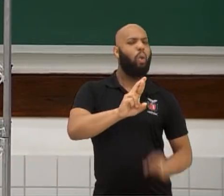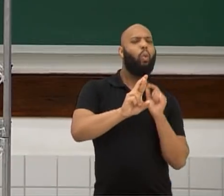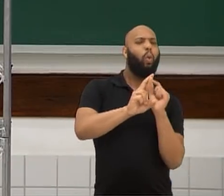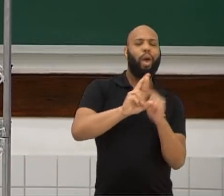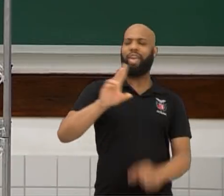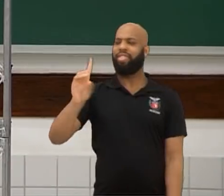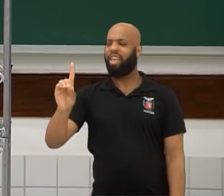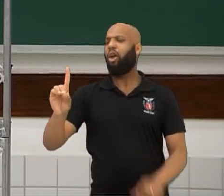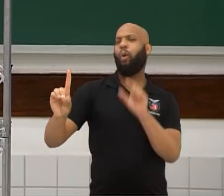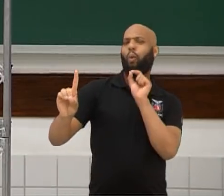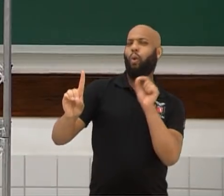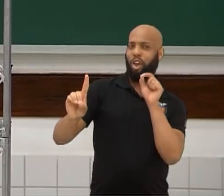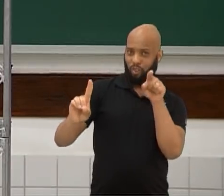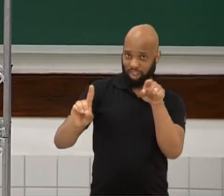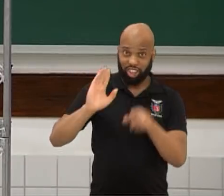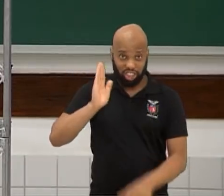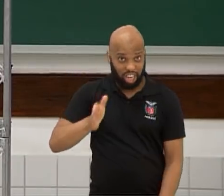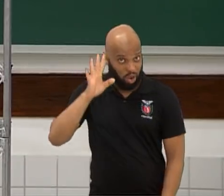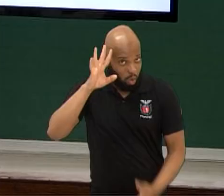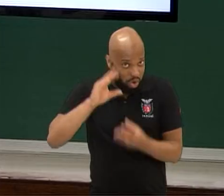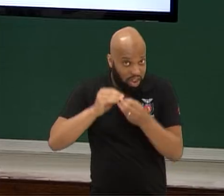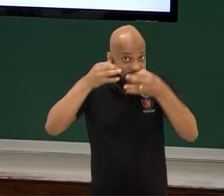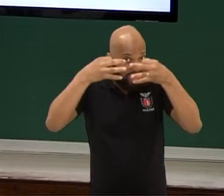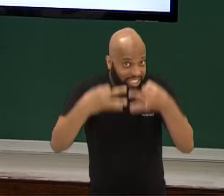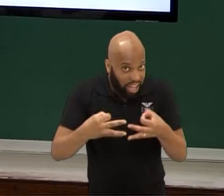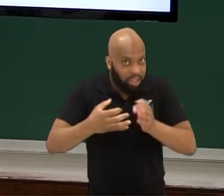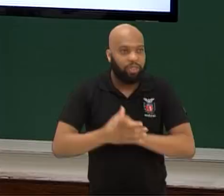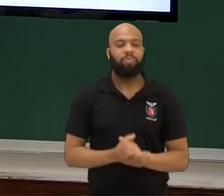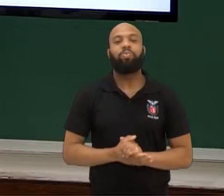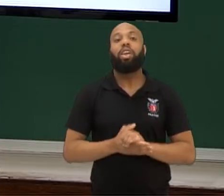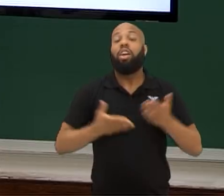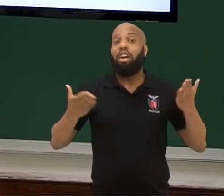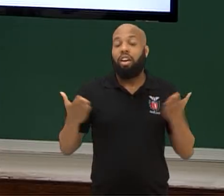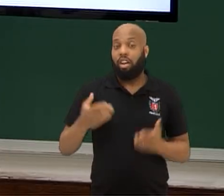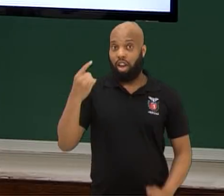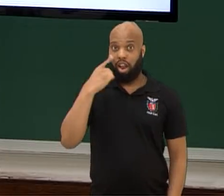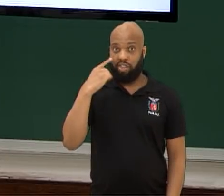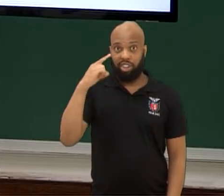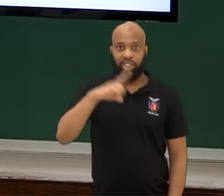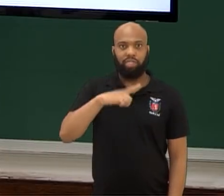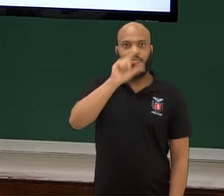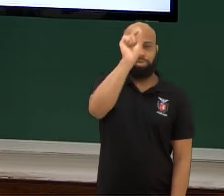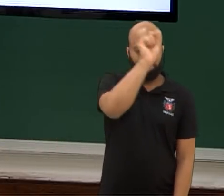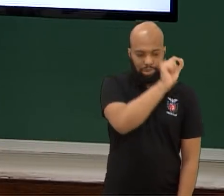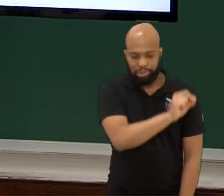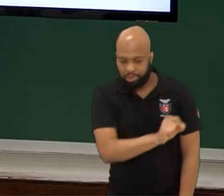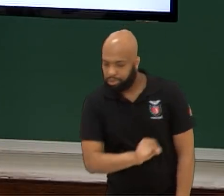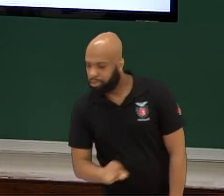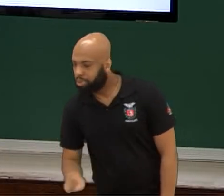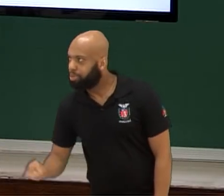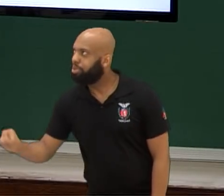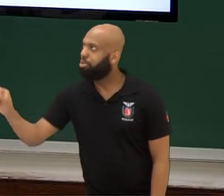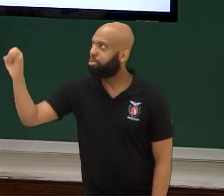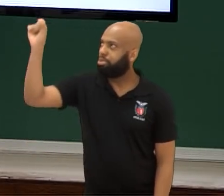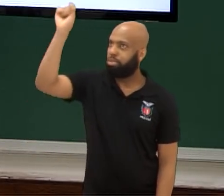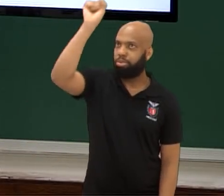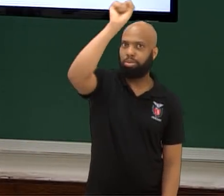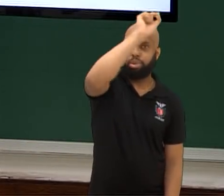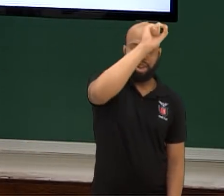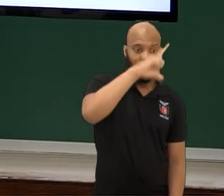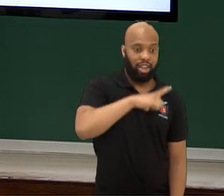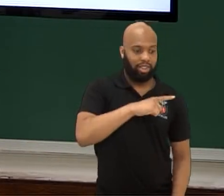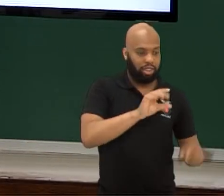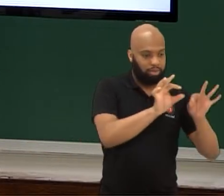é diâmetro, não é mesmo? Então vejamos aqui. A nossa circunferência, ela tem um raio